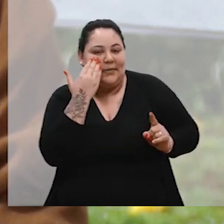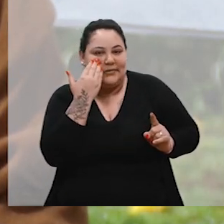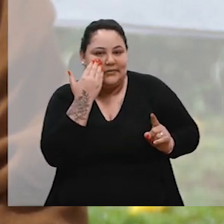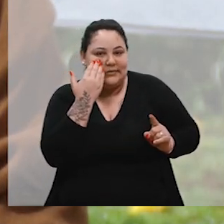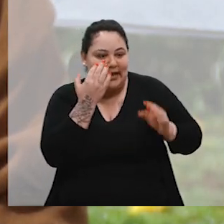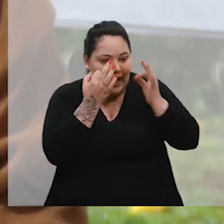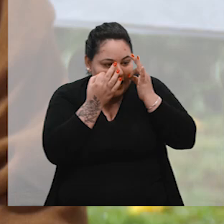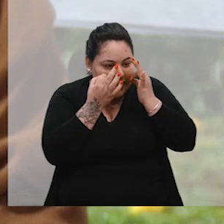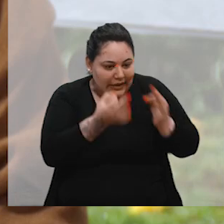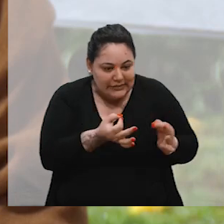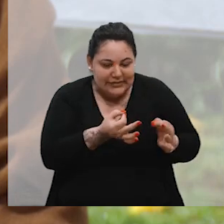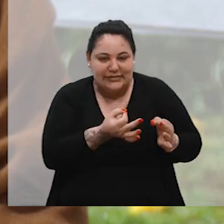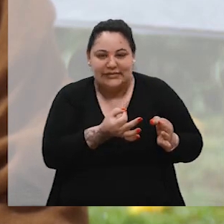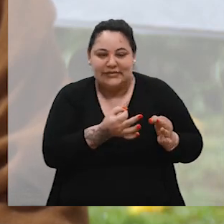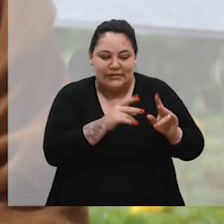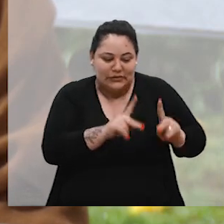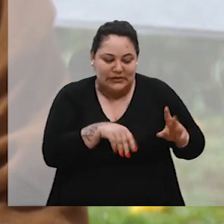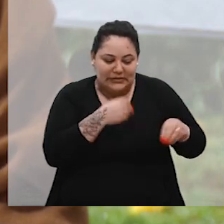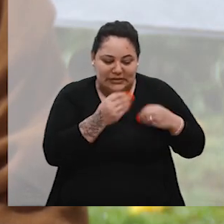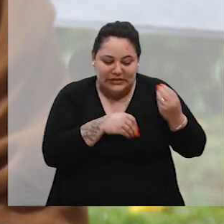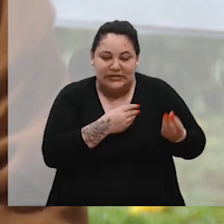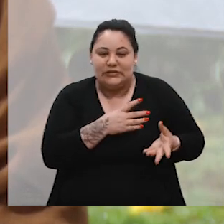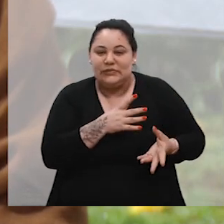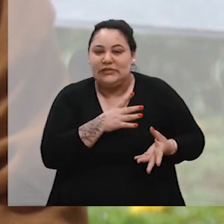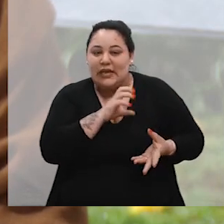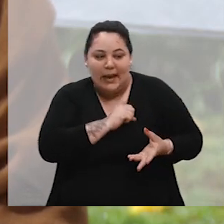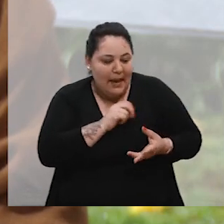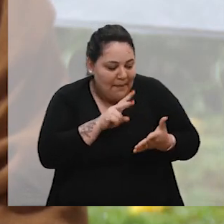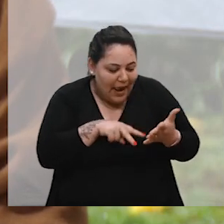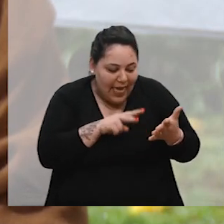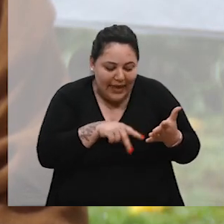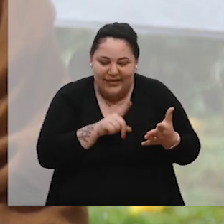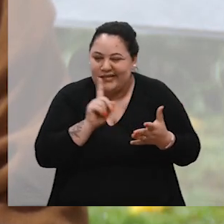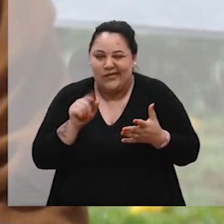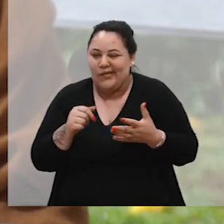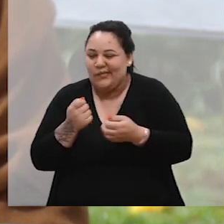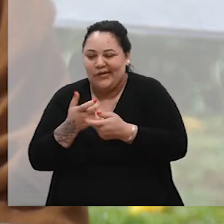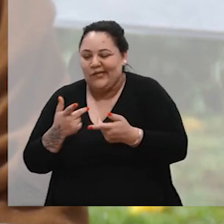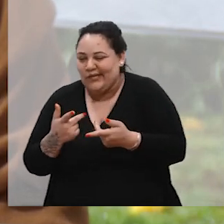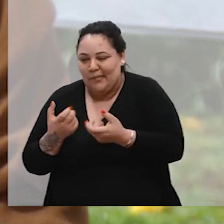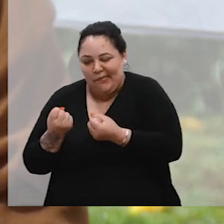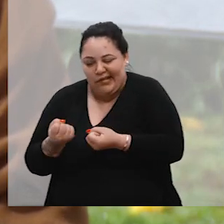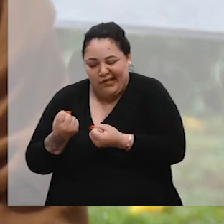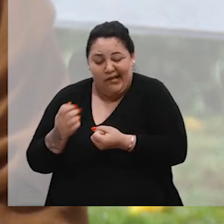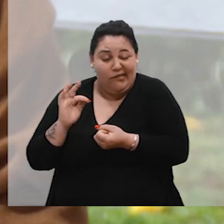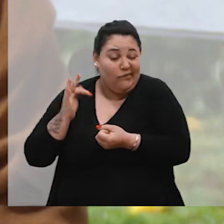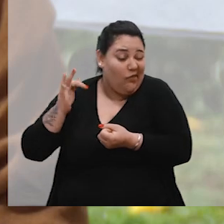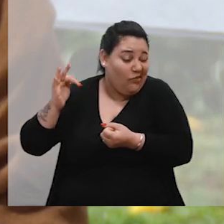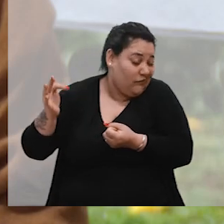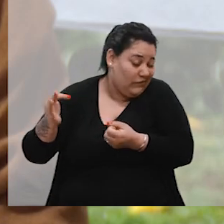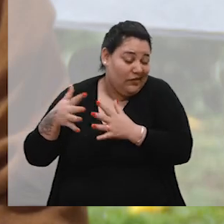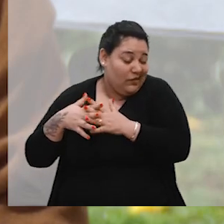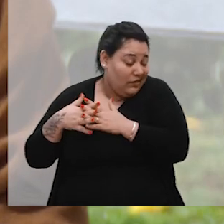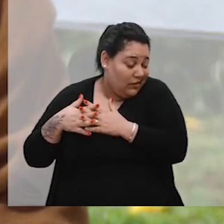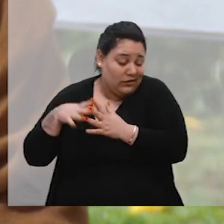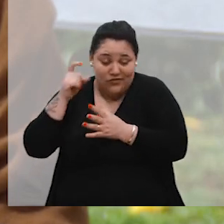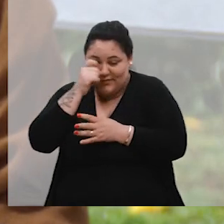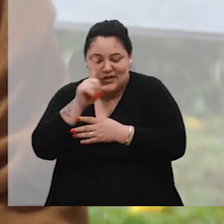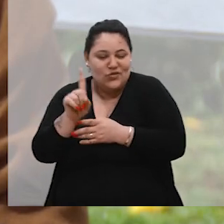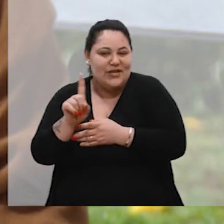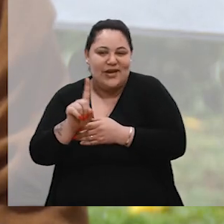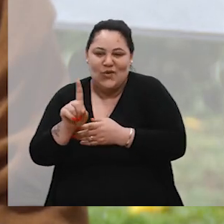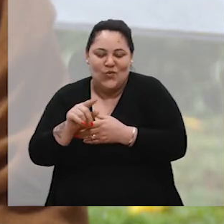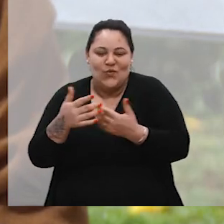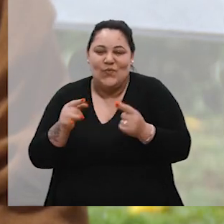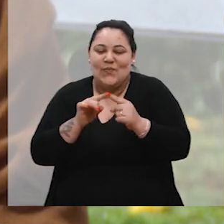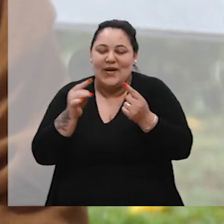pessoas se identifiquem, que gostem de ler, que não seja algo, digamos, filosófico demais ou complicado demais,